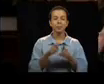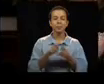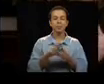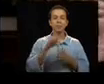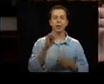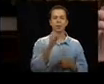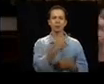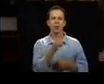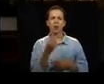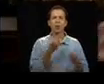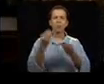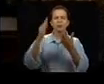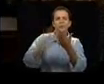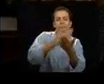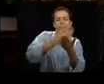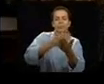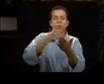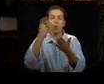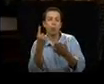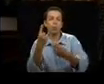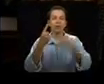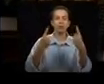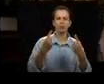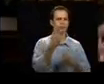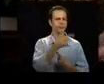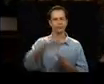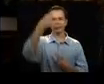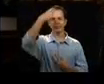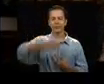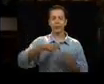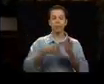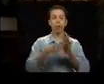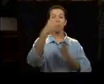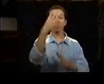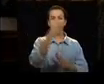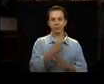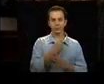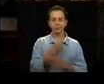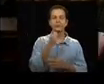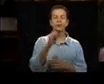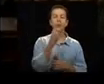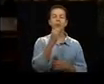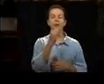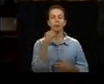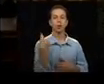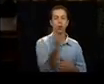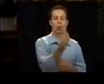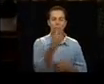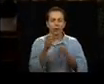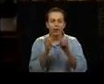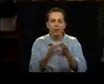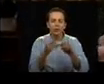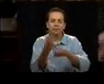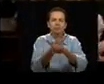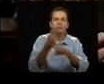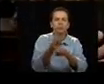estético. Quer dizer, não há como separar também a decência da boniteza. Entende? Quer dizer, a